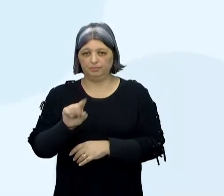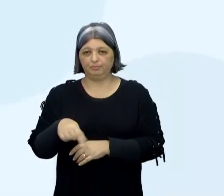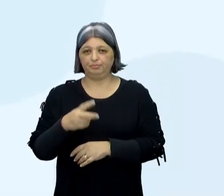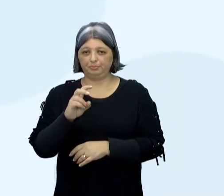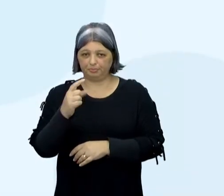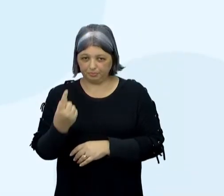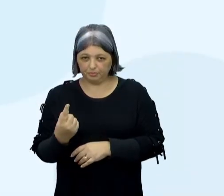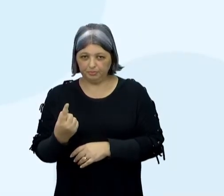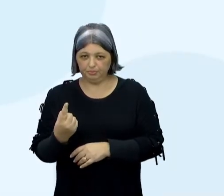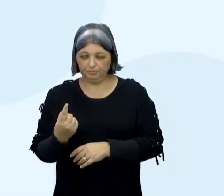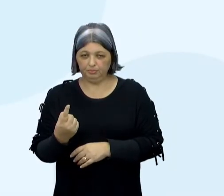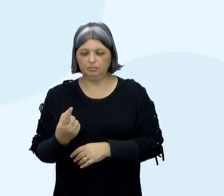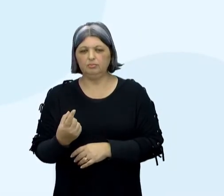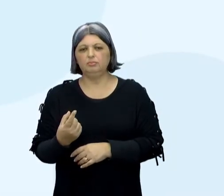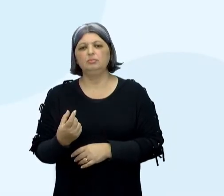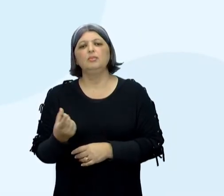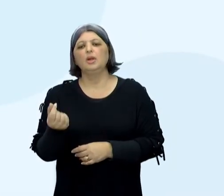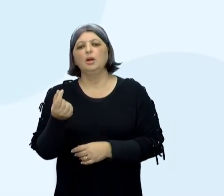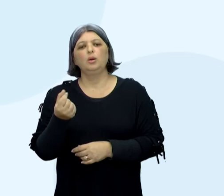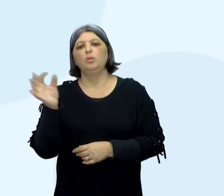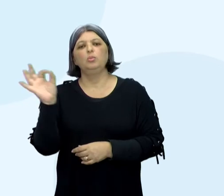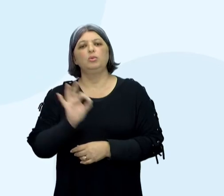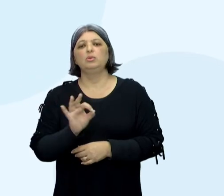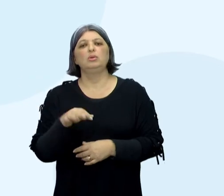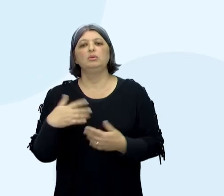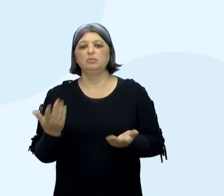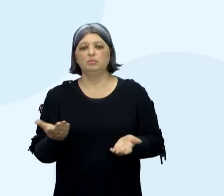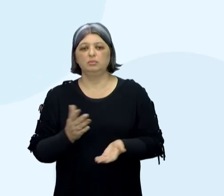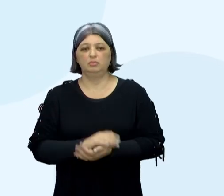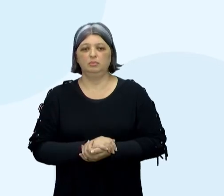735,51, quanto em porcentagem aí